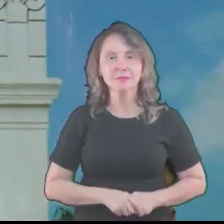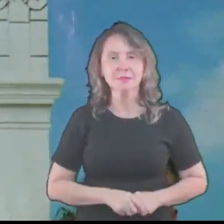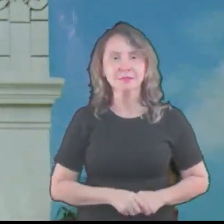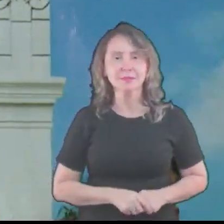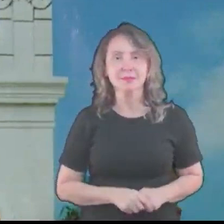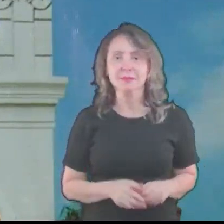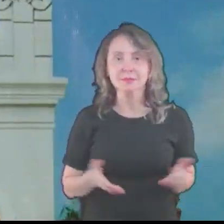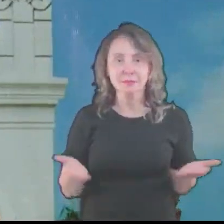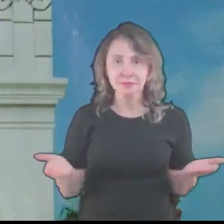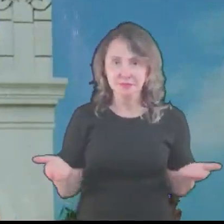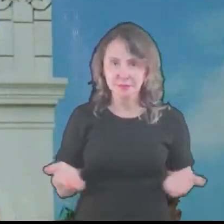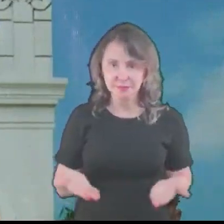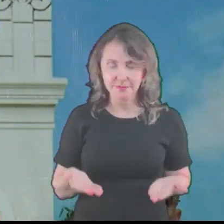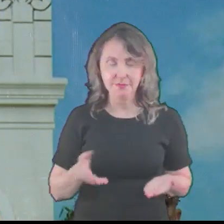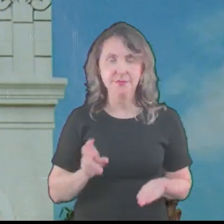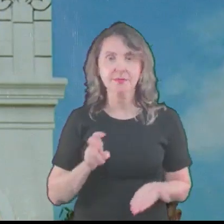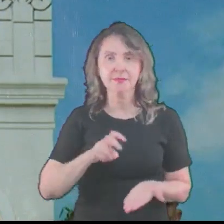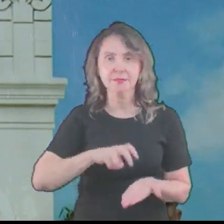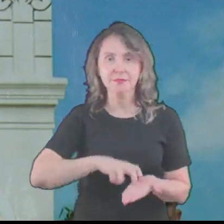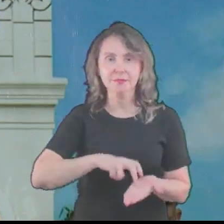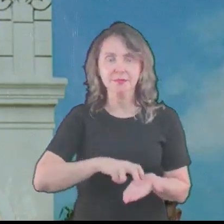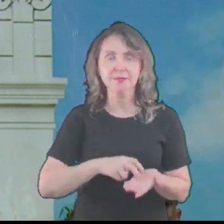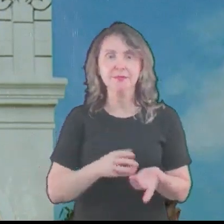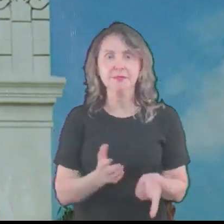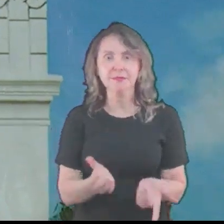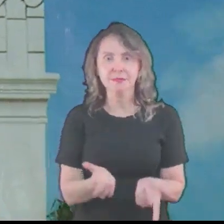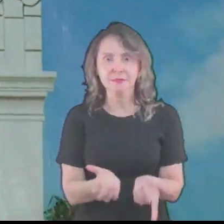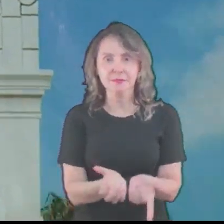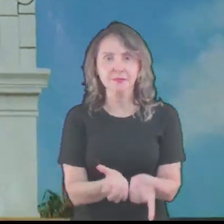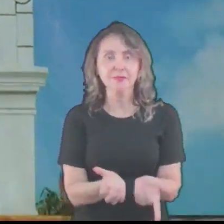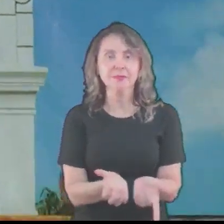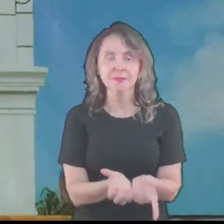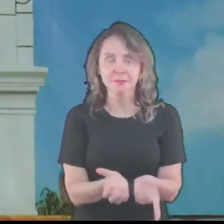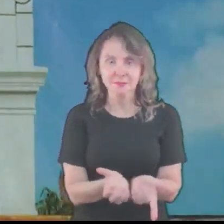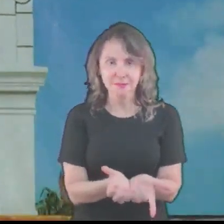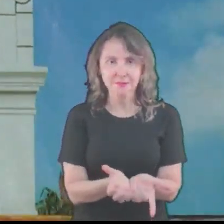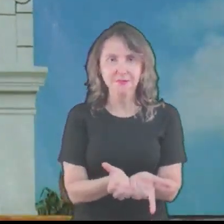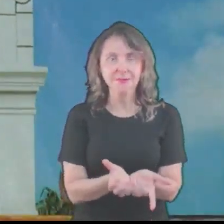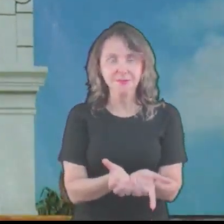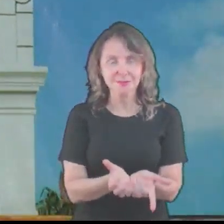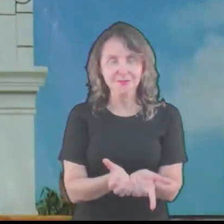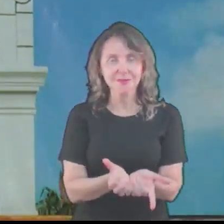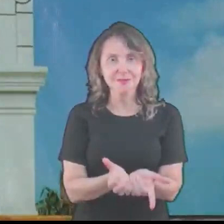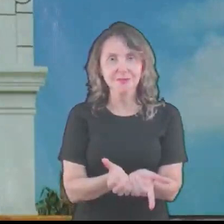Hoje pela manhã, na Escola Bíblica Dominical,